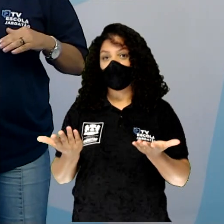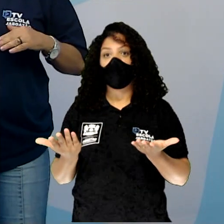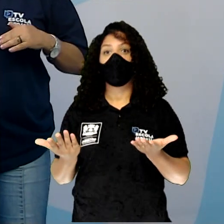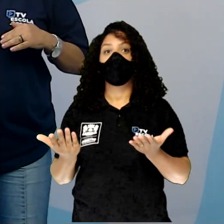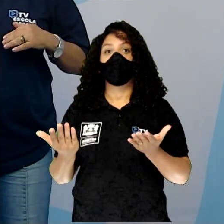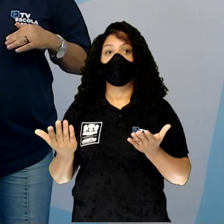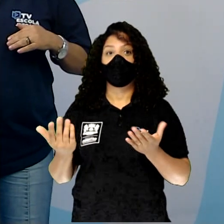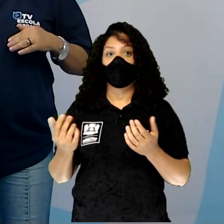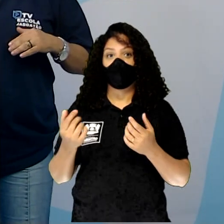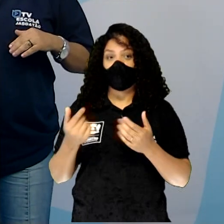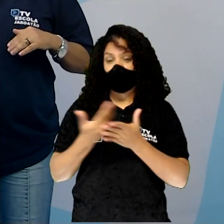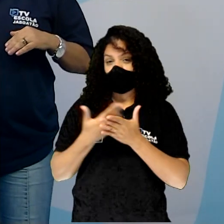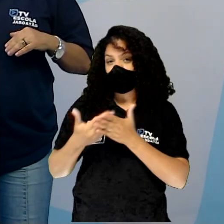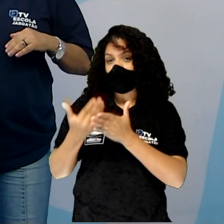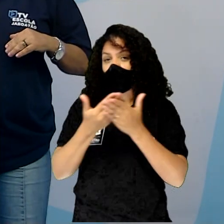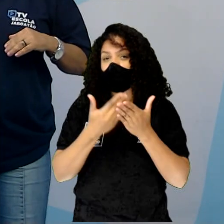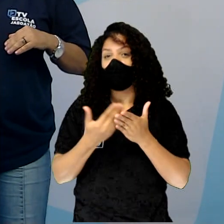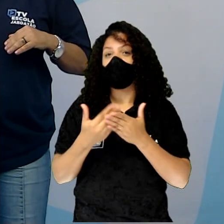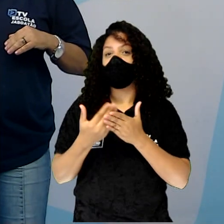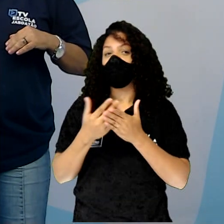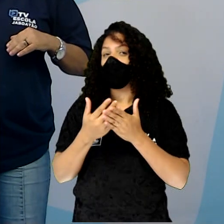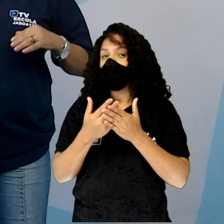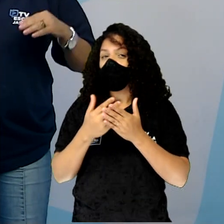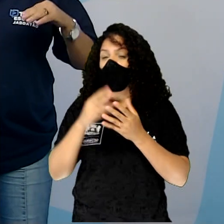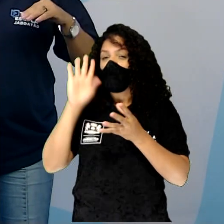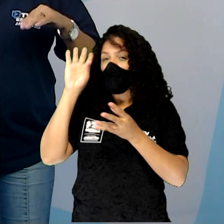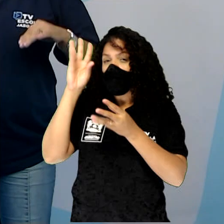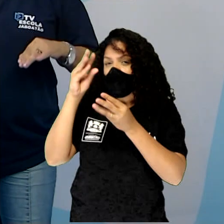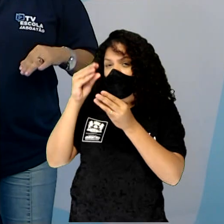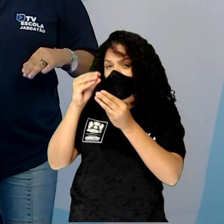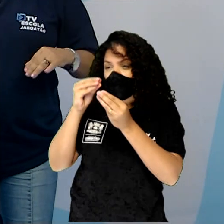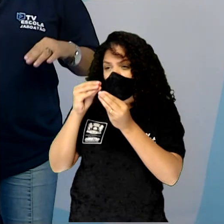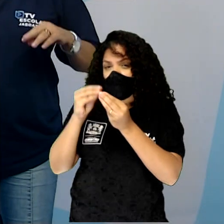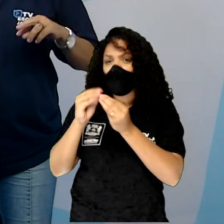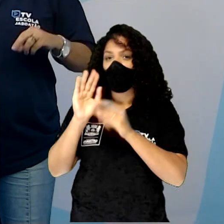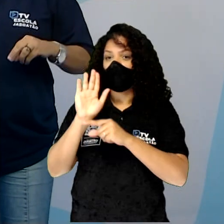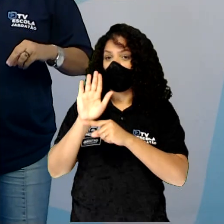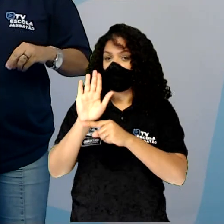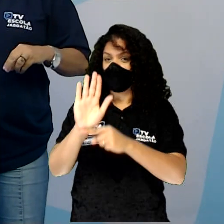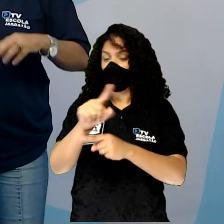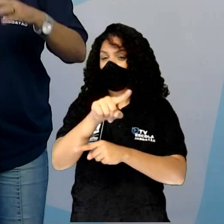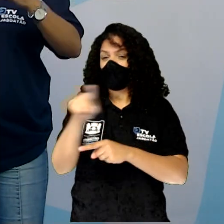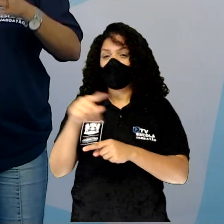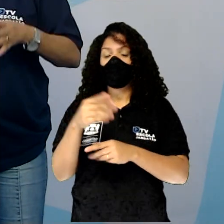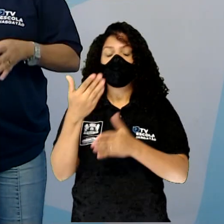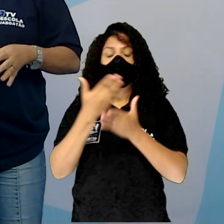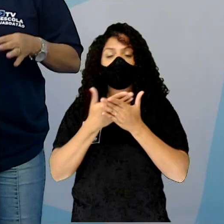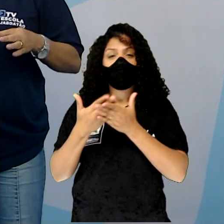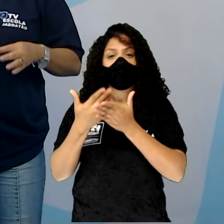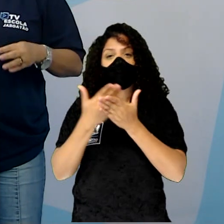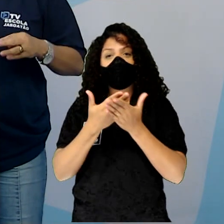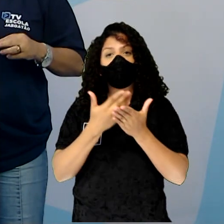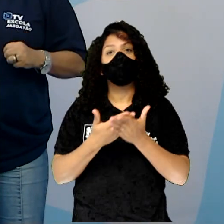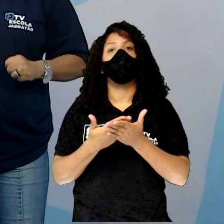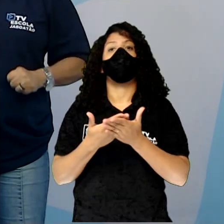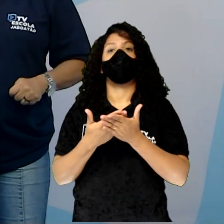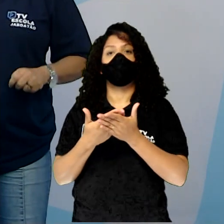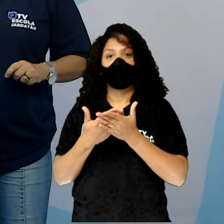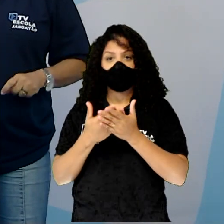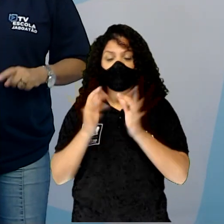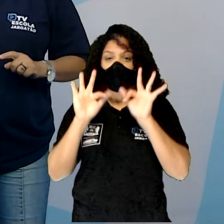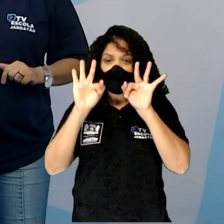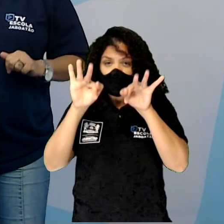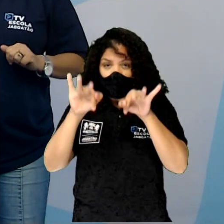ela foi uma ponte para a gente estudar os processos que terminaram com o 7 de setembro